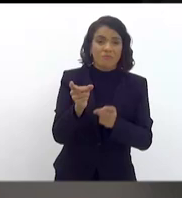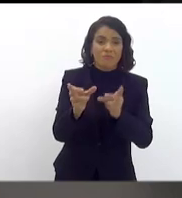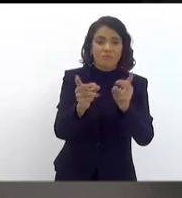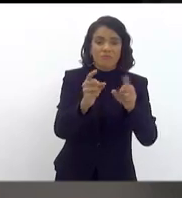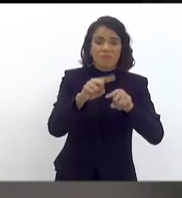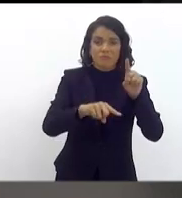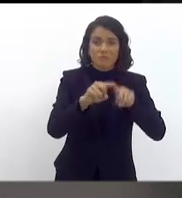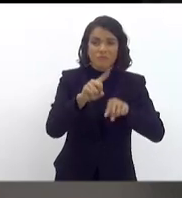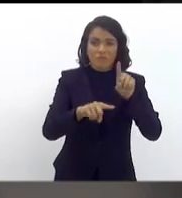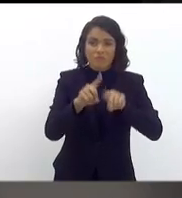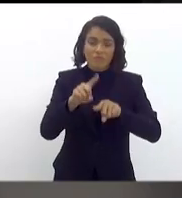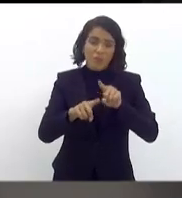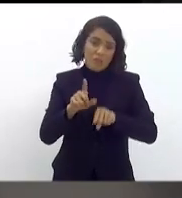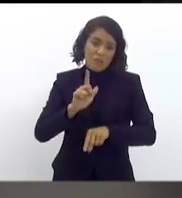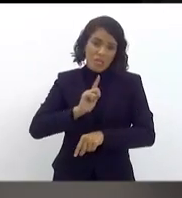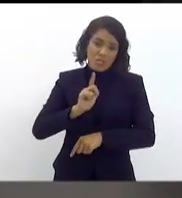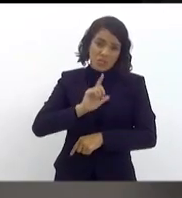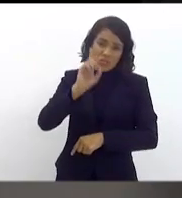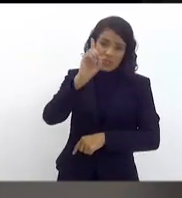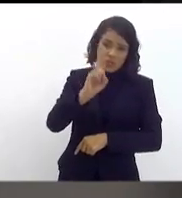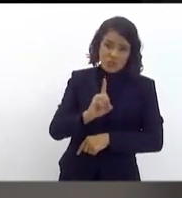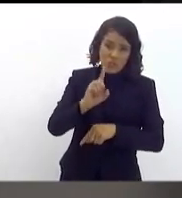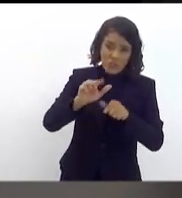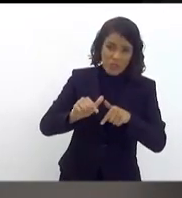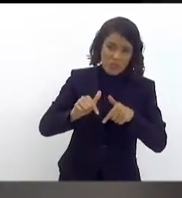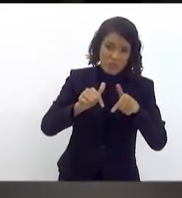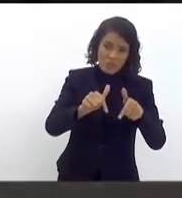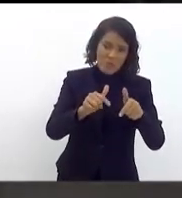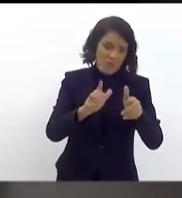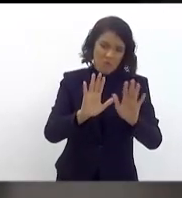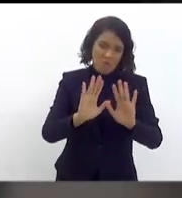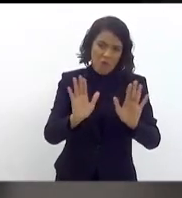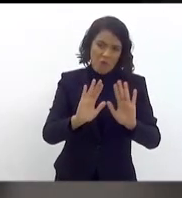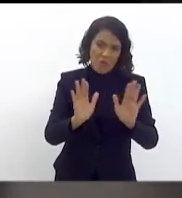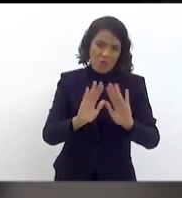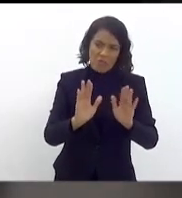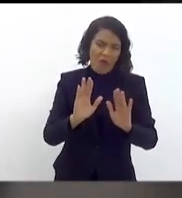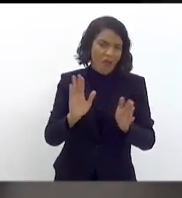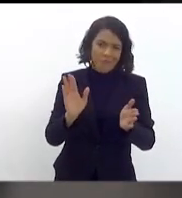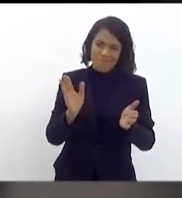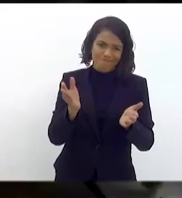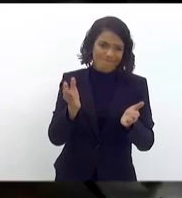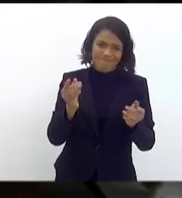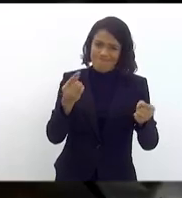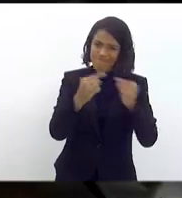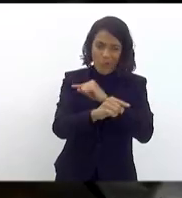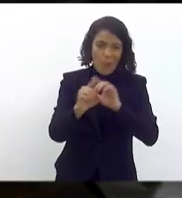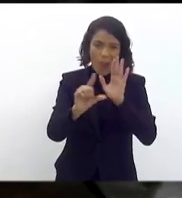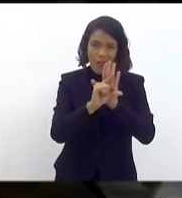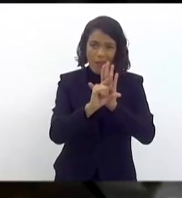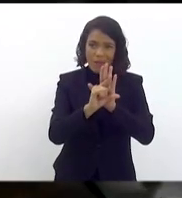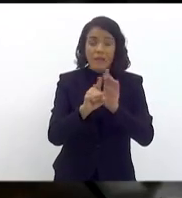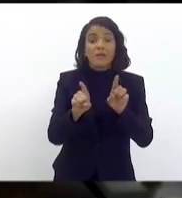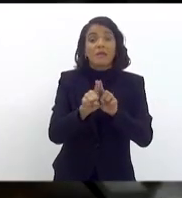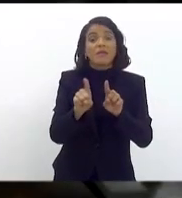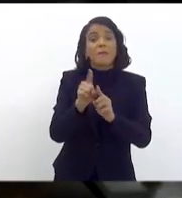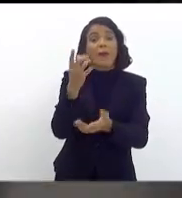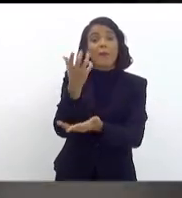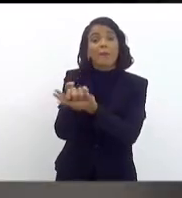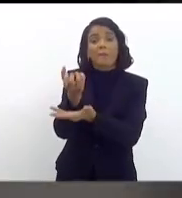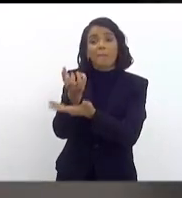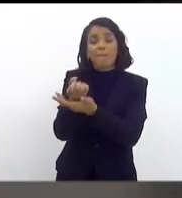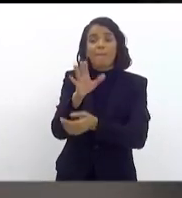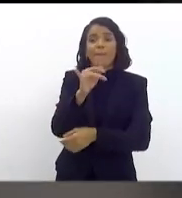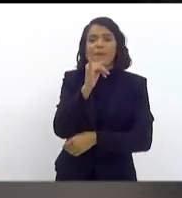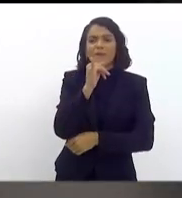Agora, enquanto é direito de execução, está fora, totalmente fora. Por exemplo, e fez o download numa plataforma no Estado. Aí, no